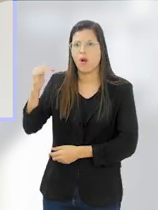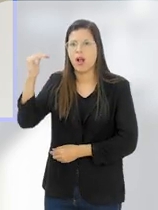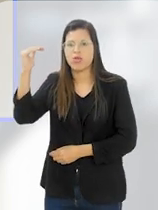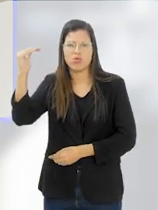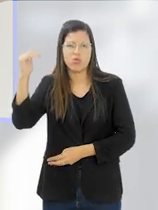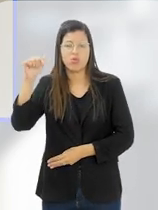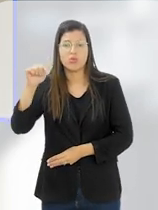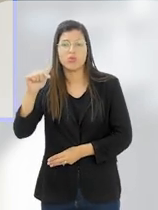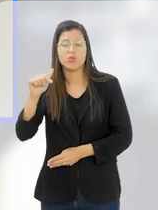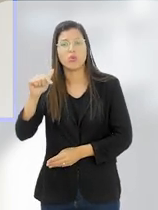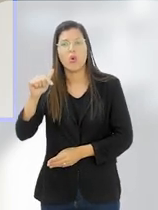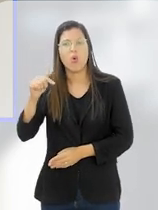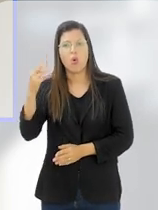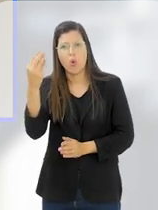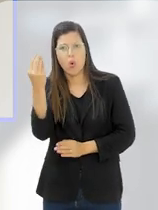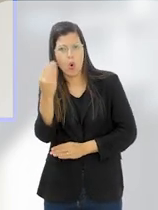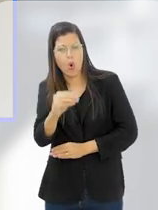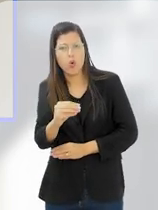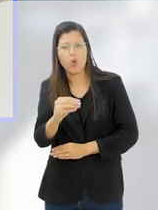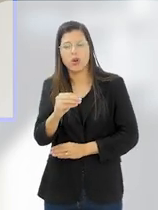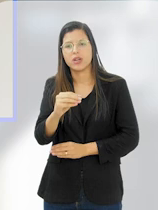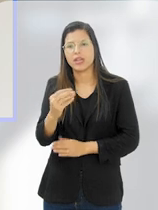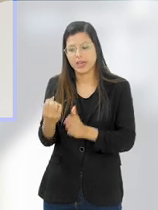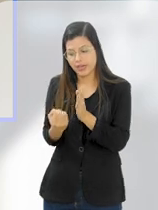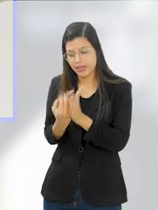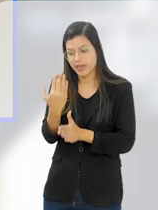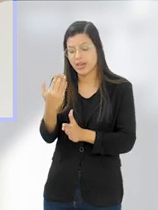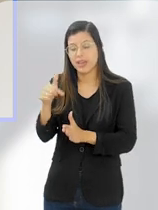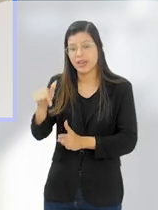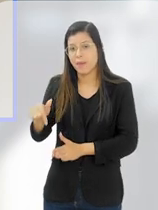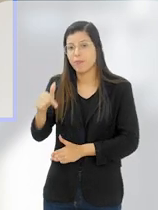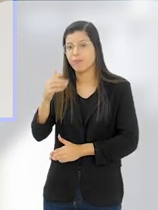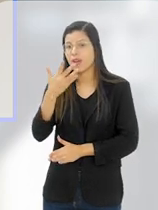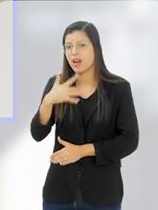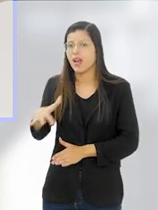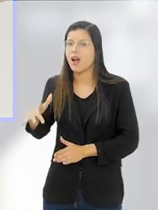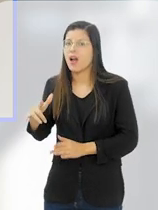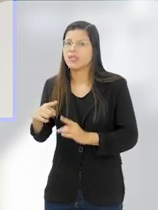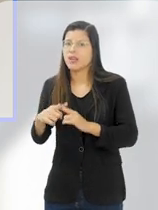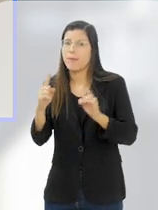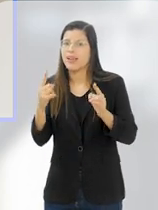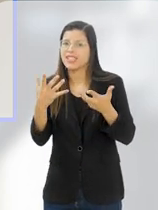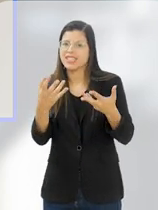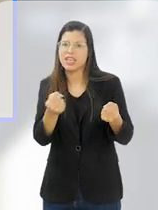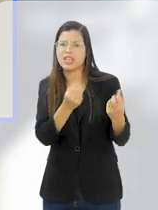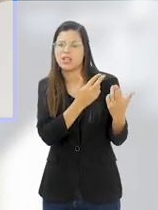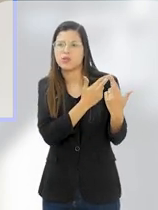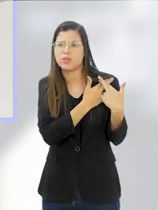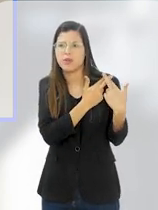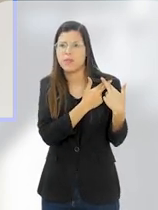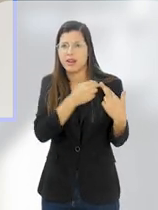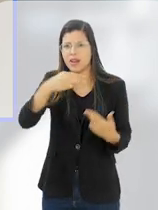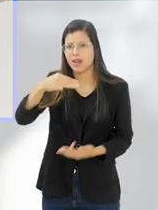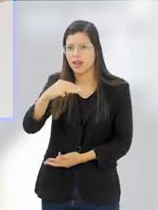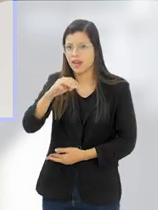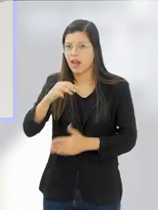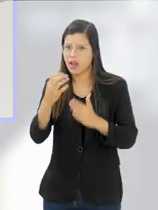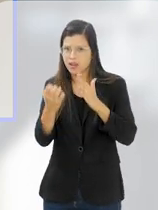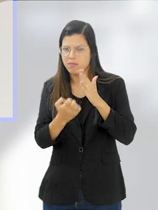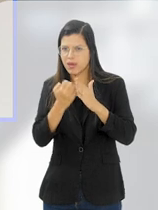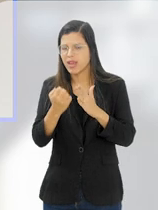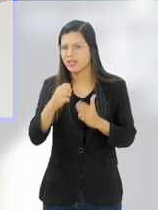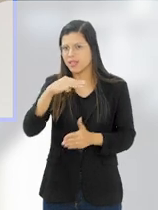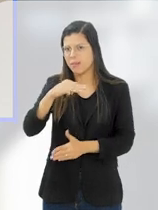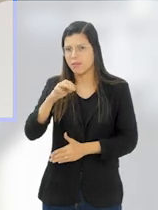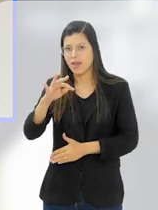nome da criança, mas assumem a responsabilidade da conta, então eles são, entre aspas, aceitos. Na verdade, a Meta quer muito incentivar isso, porque ela ganha muito